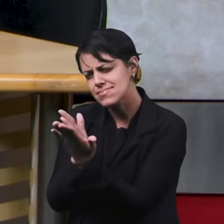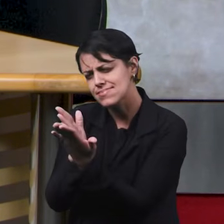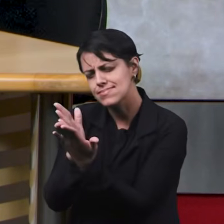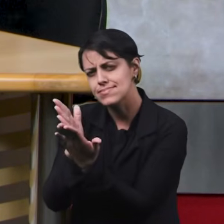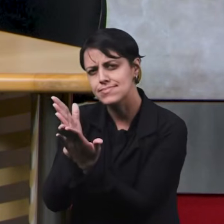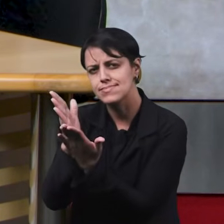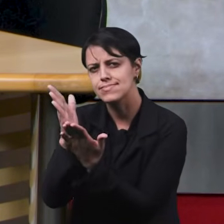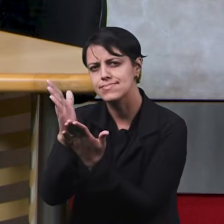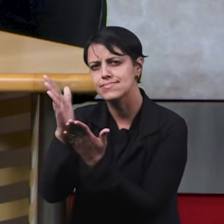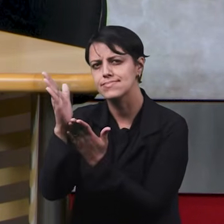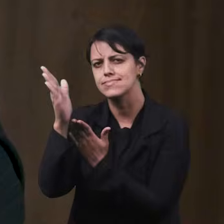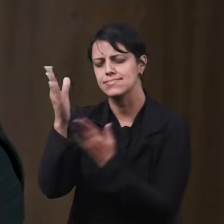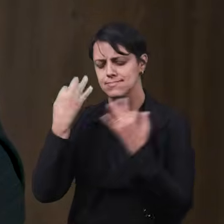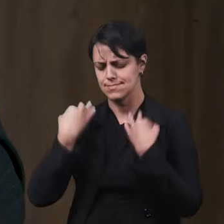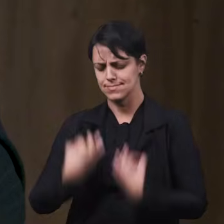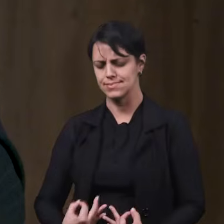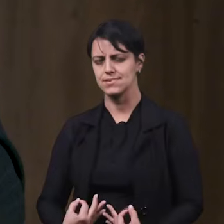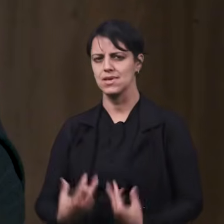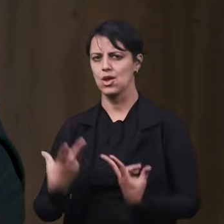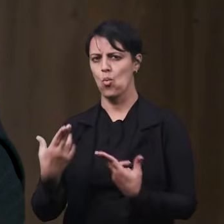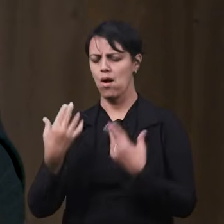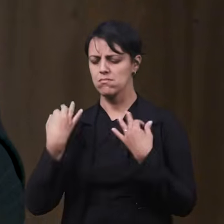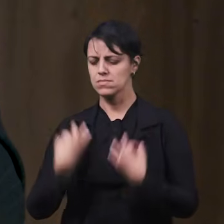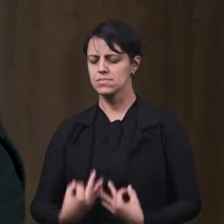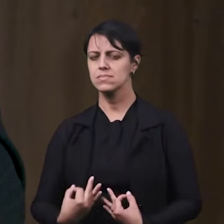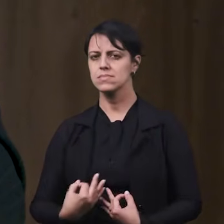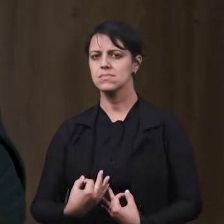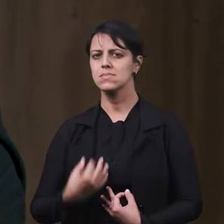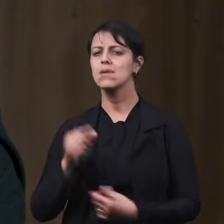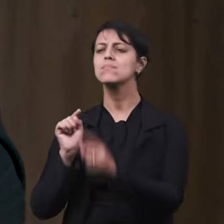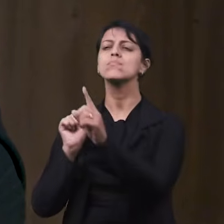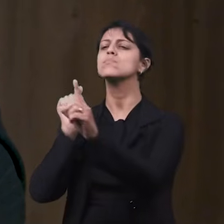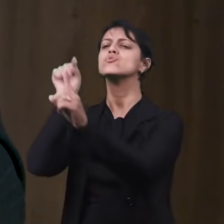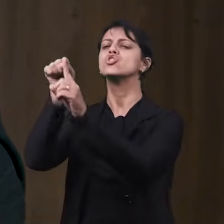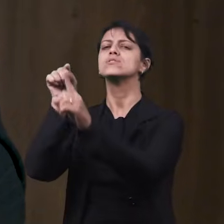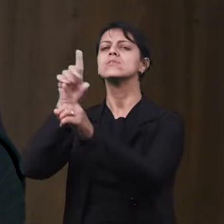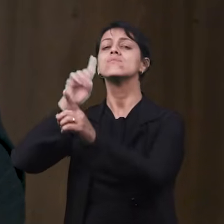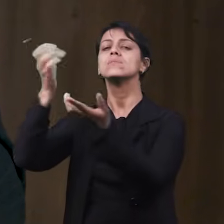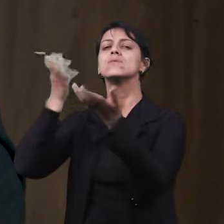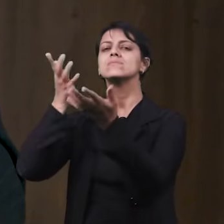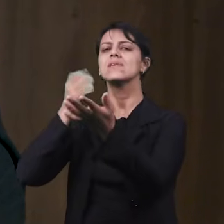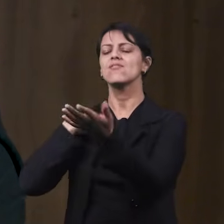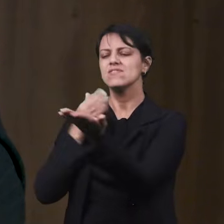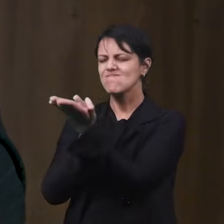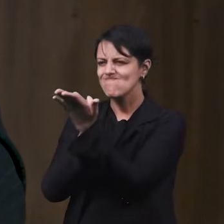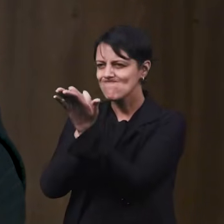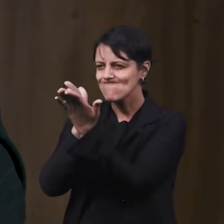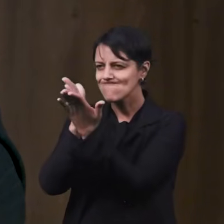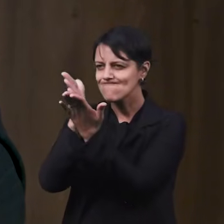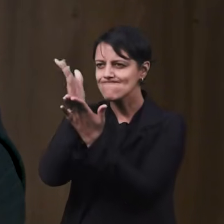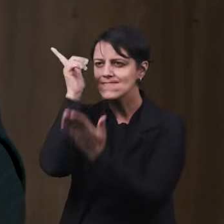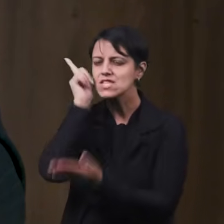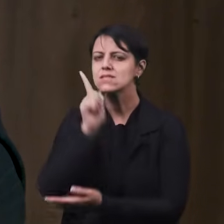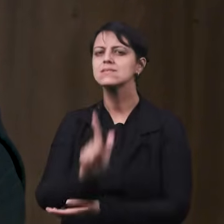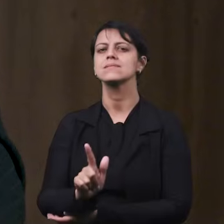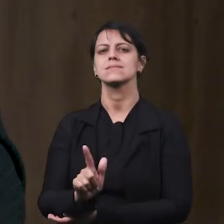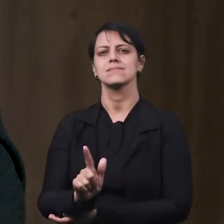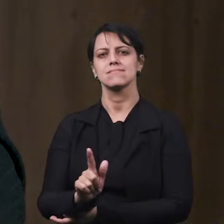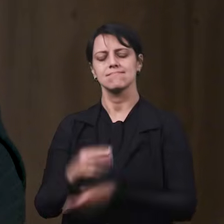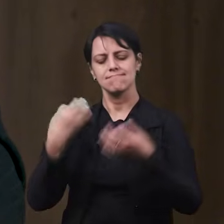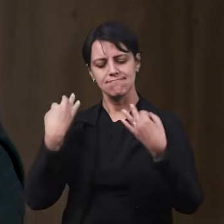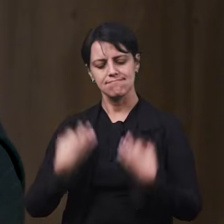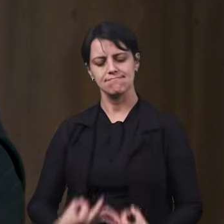esse caminho reto. Para você chegar aonde Deus te quer, é você se manter em retidão, um